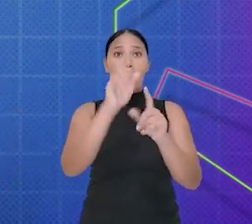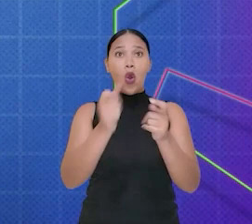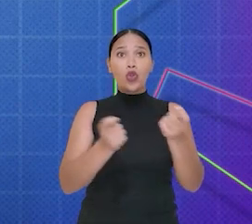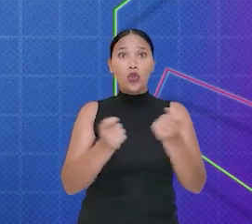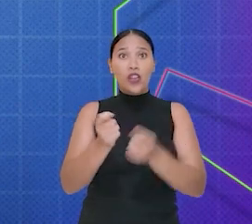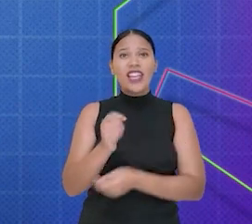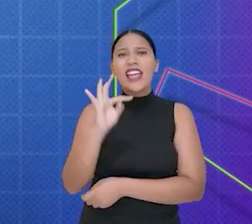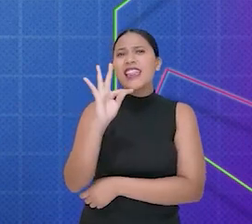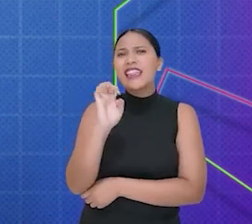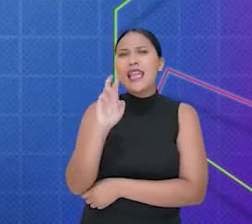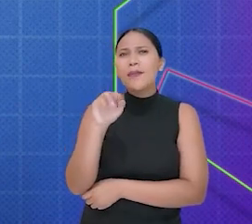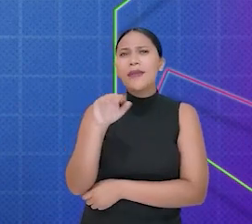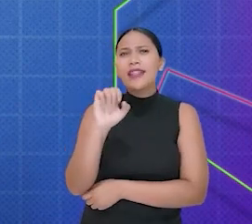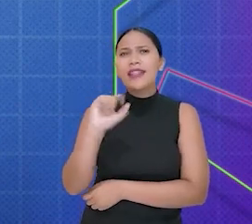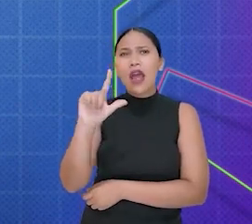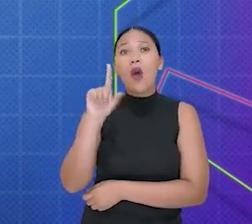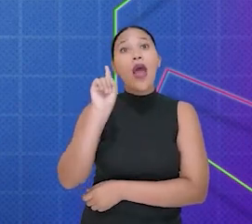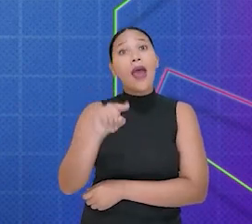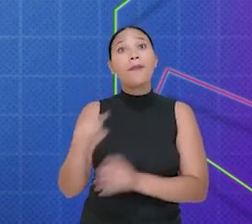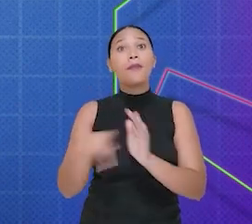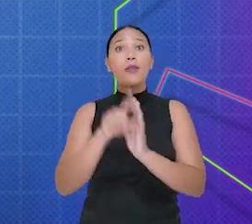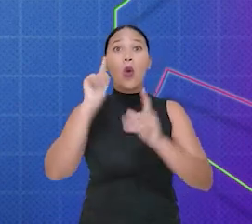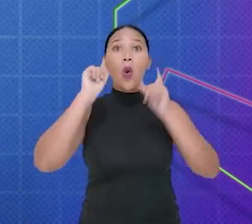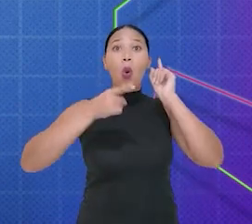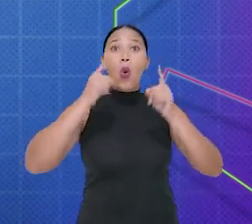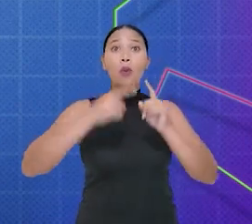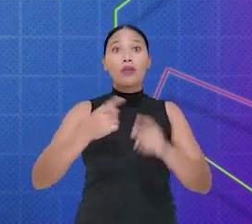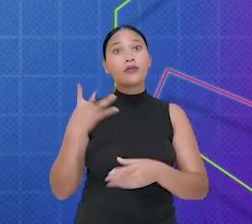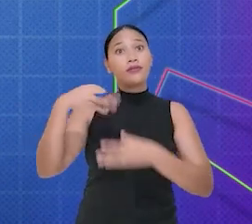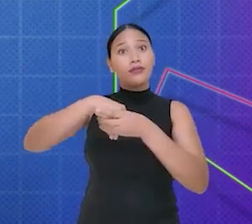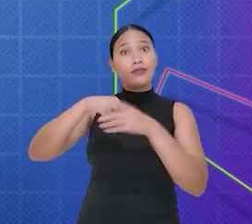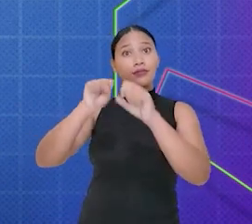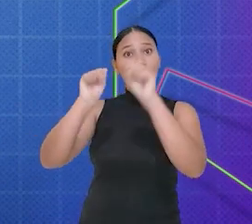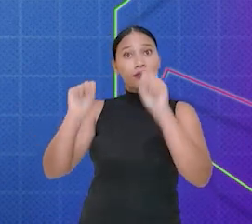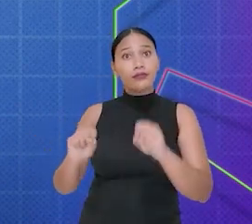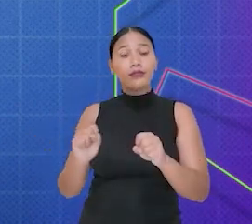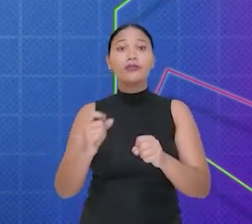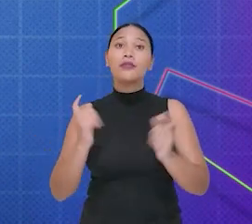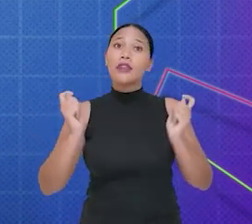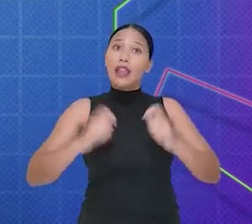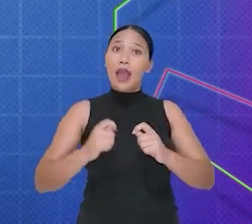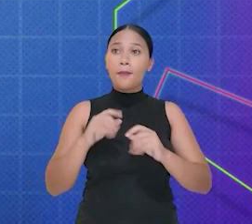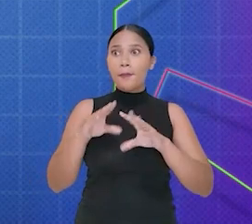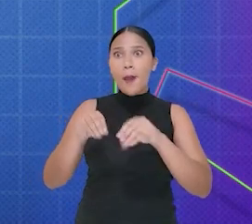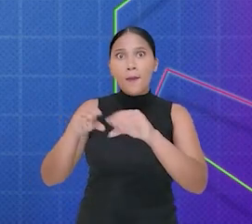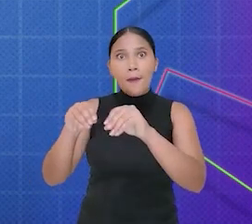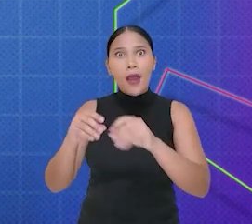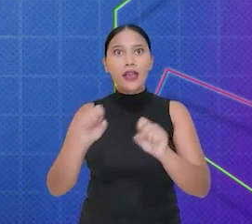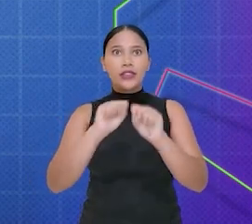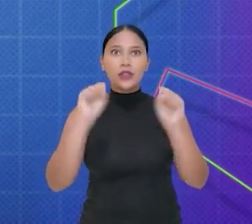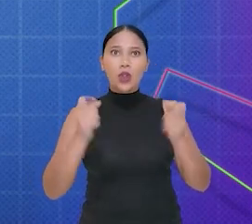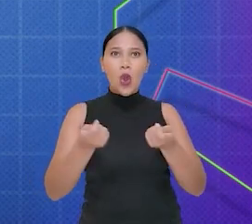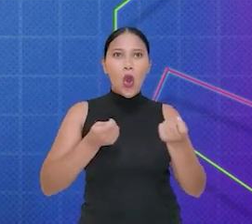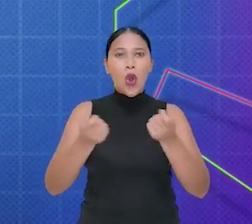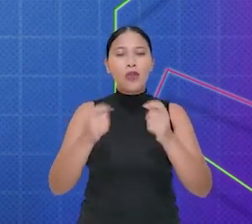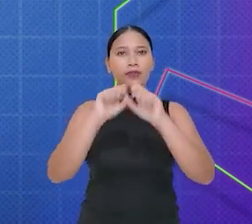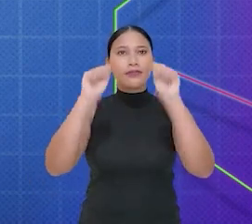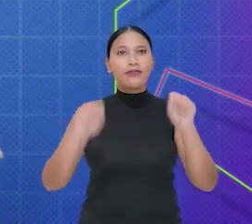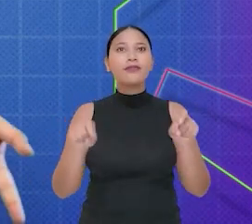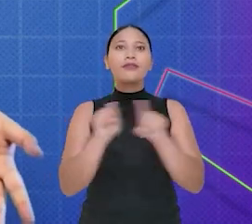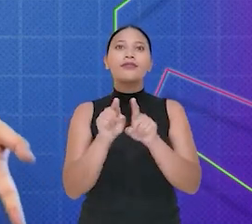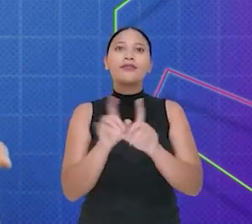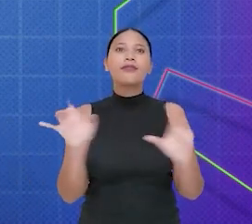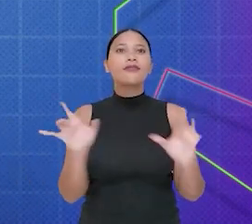controle. O terminal é a interface de linha de comando do Linux, onde os usuários podem executar comandos para controlar o sistema